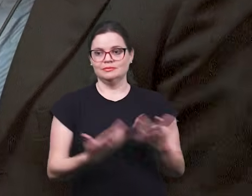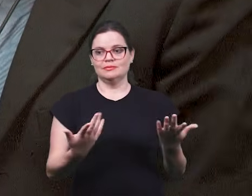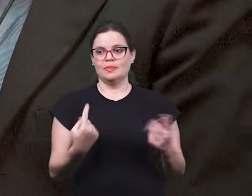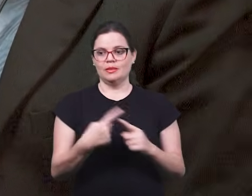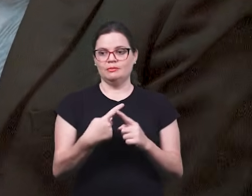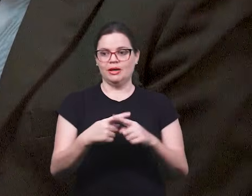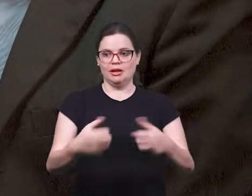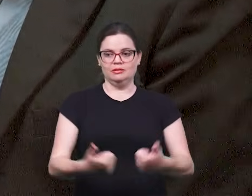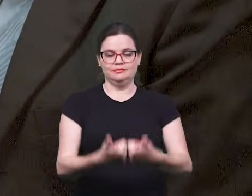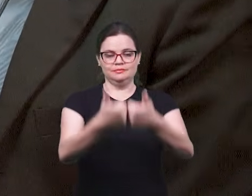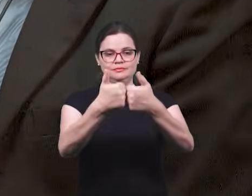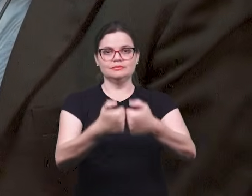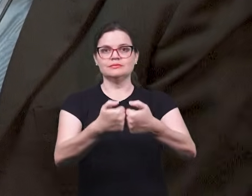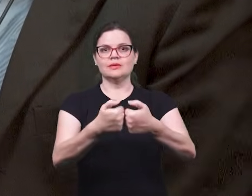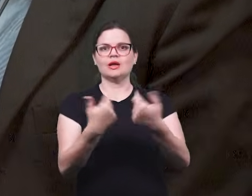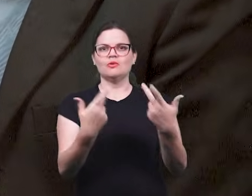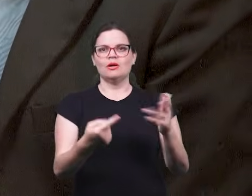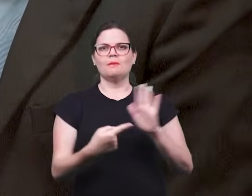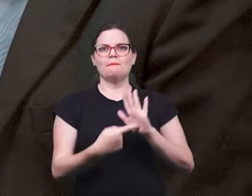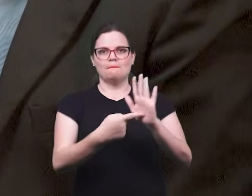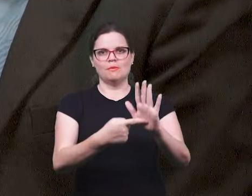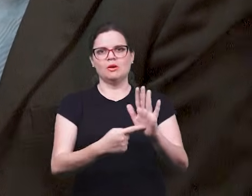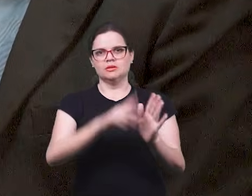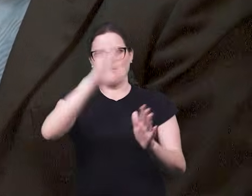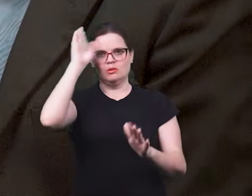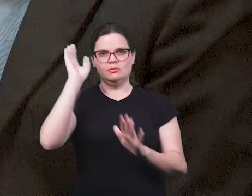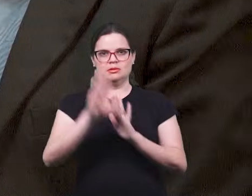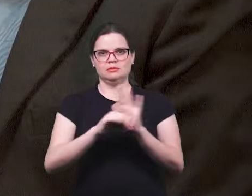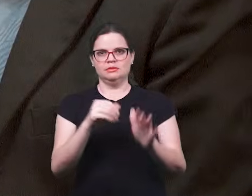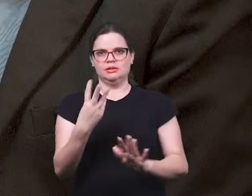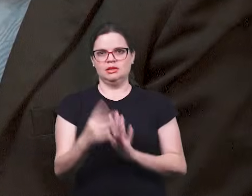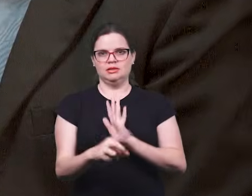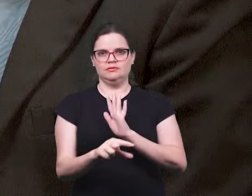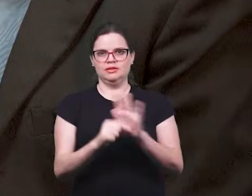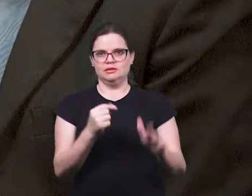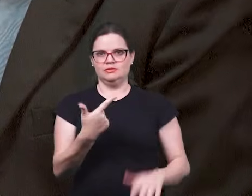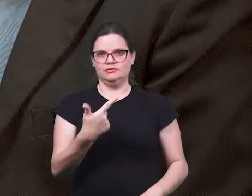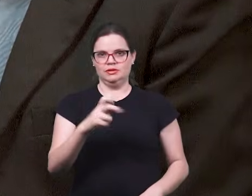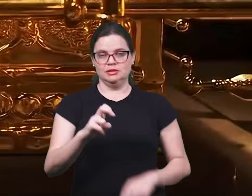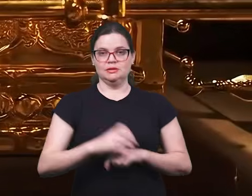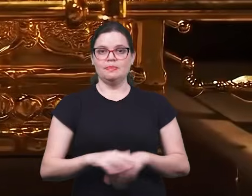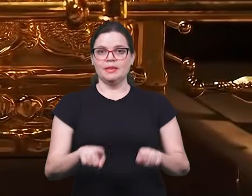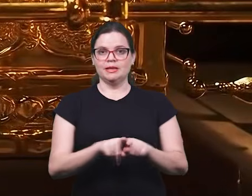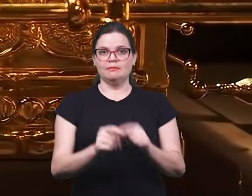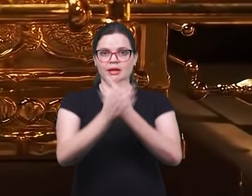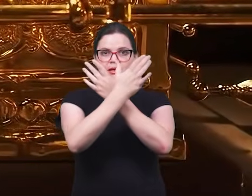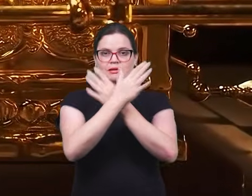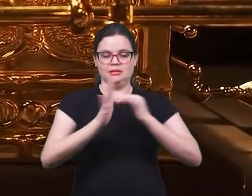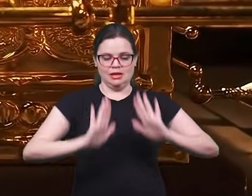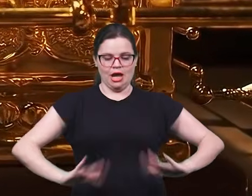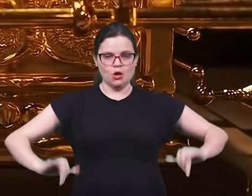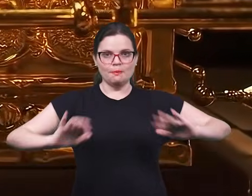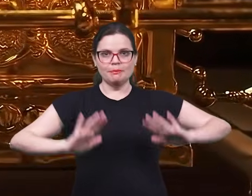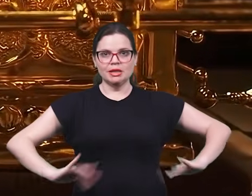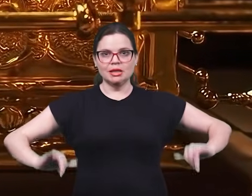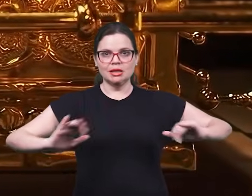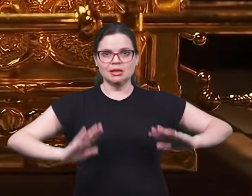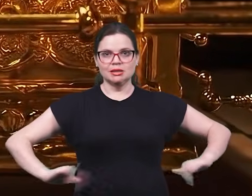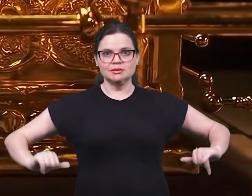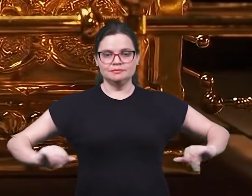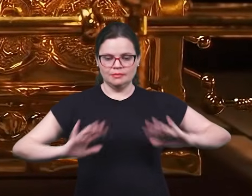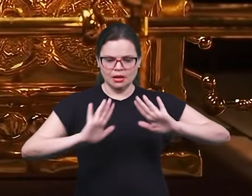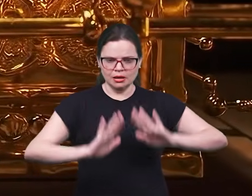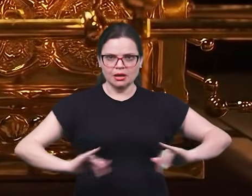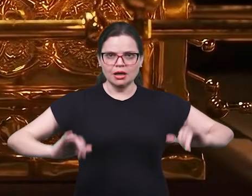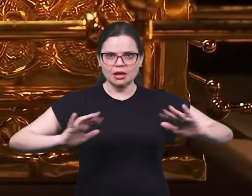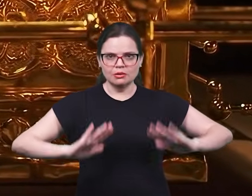aspergido sobre ele, conforme nos diz Romanos 3:25. Os querubins estavam sobre o propiciatório, porque os querubins estavam